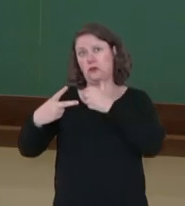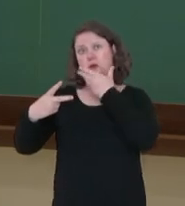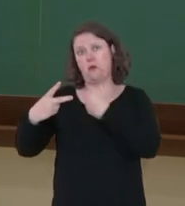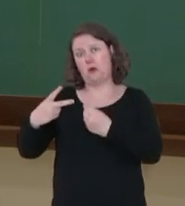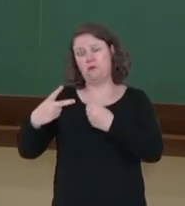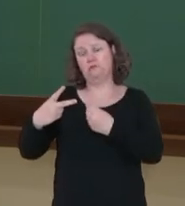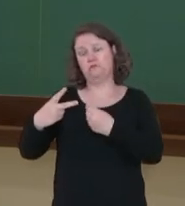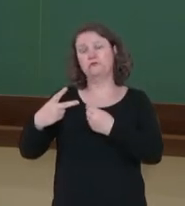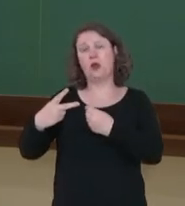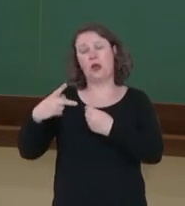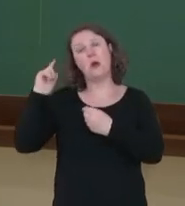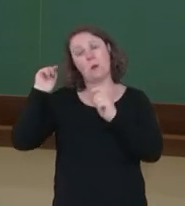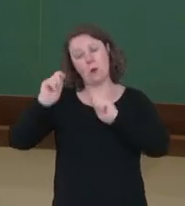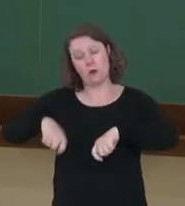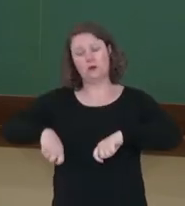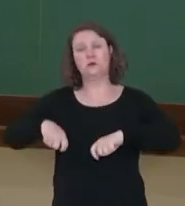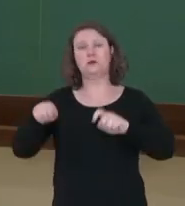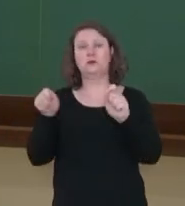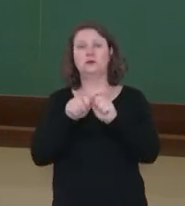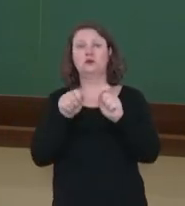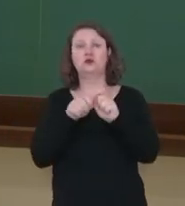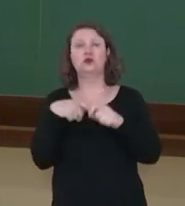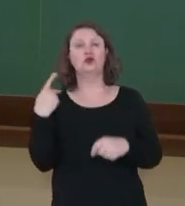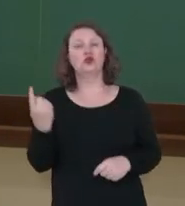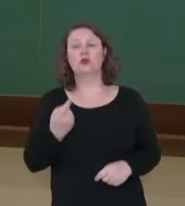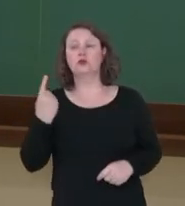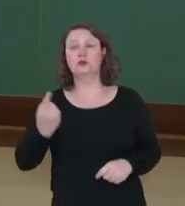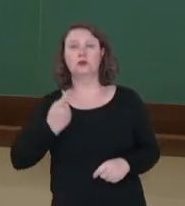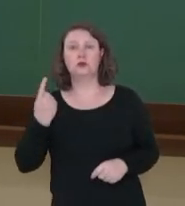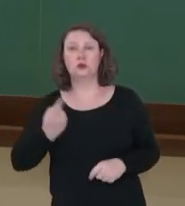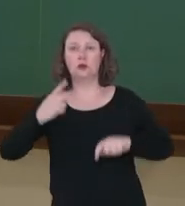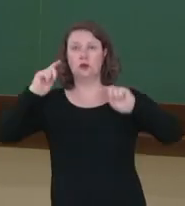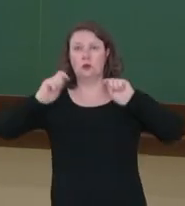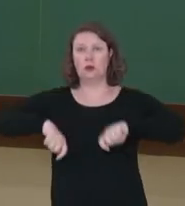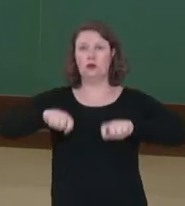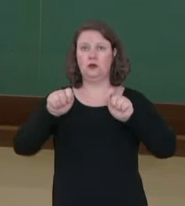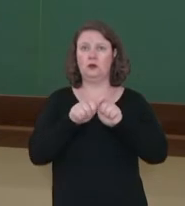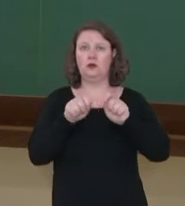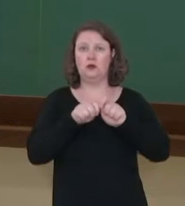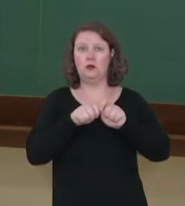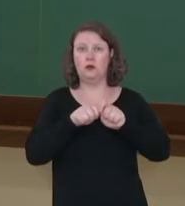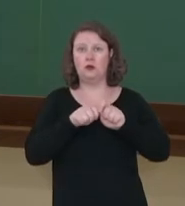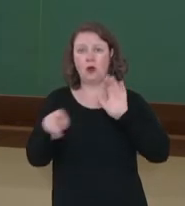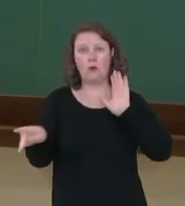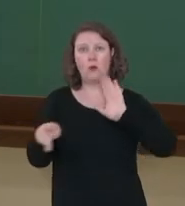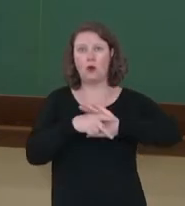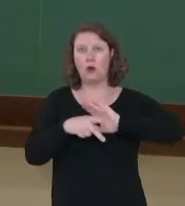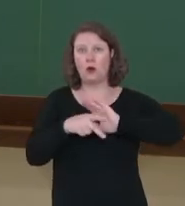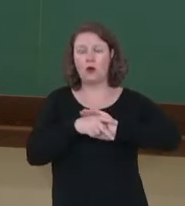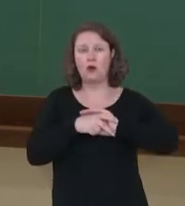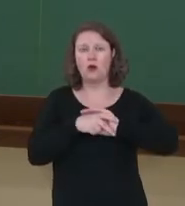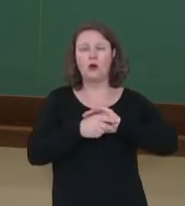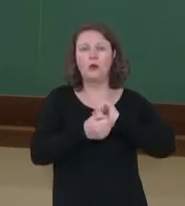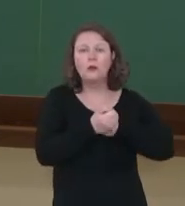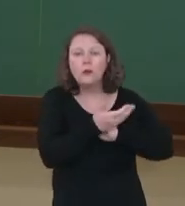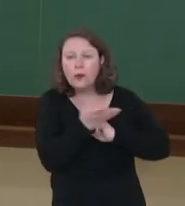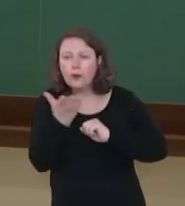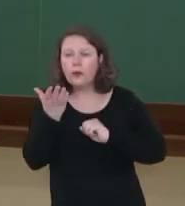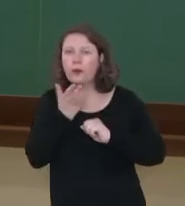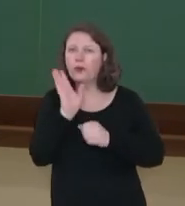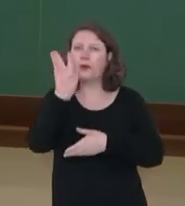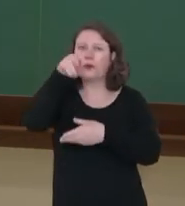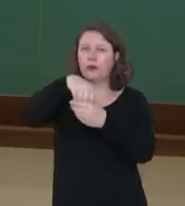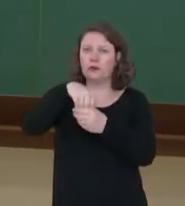quanto o masculino. Então conseguimos, né? Ela consegue fazer essa autopolinização, ok? Então